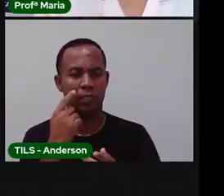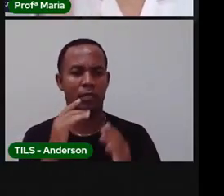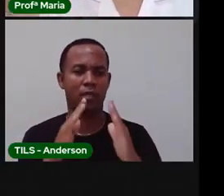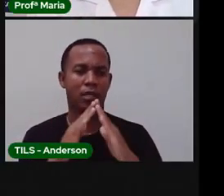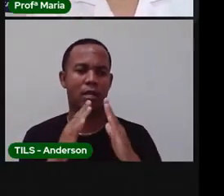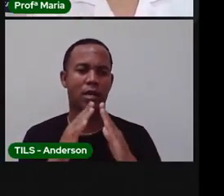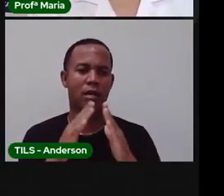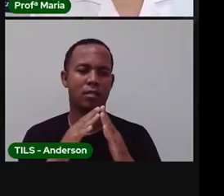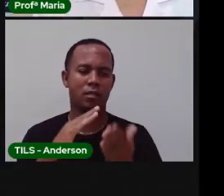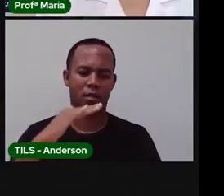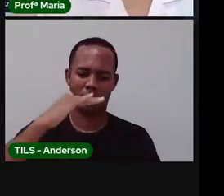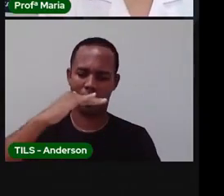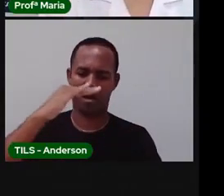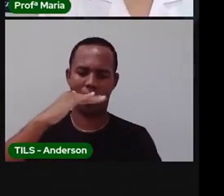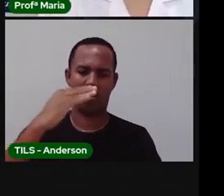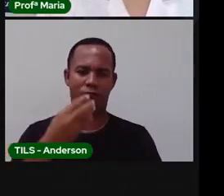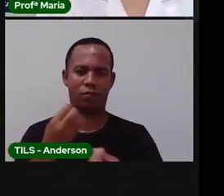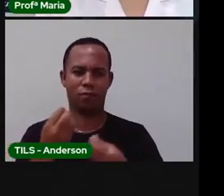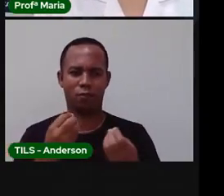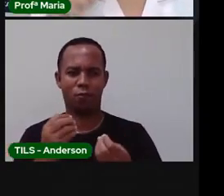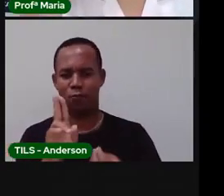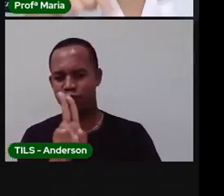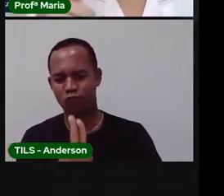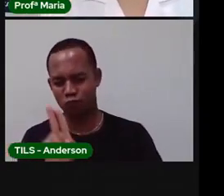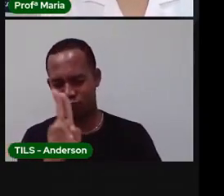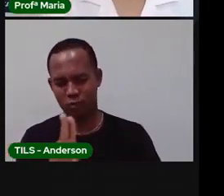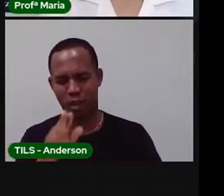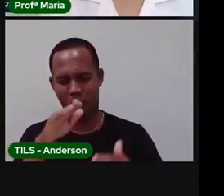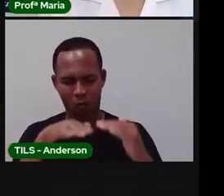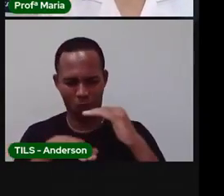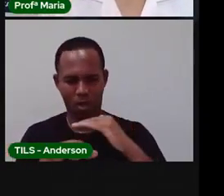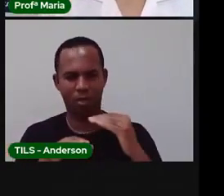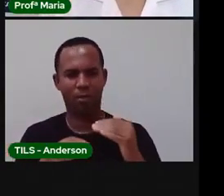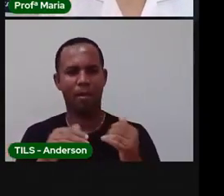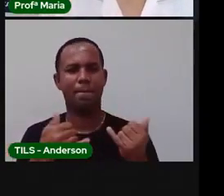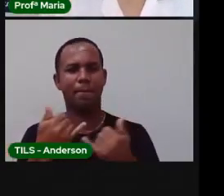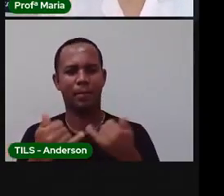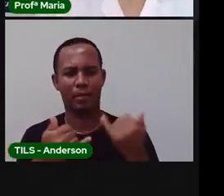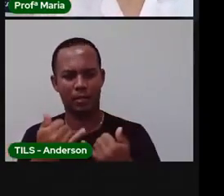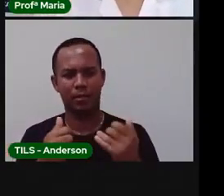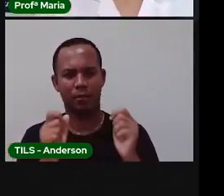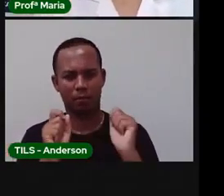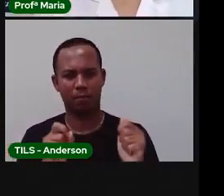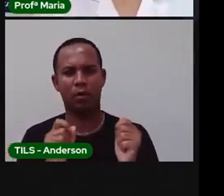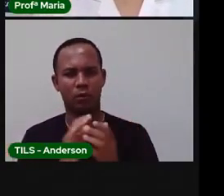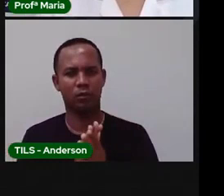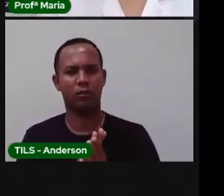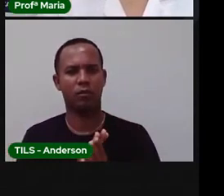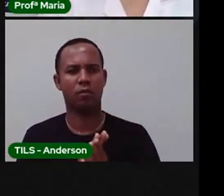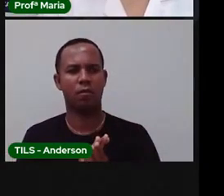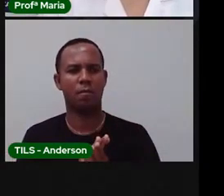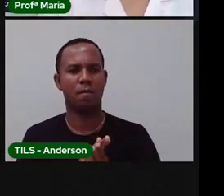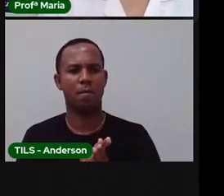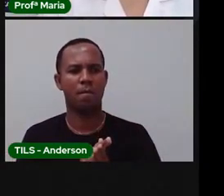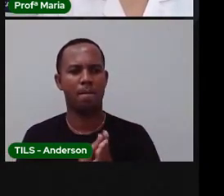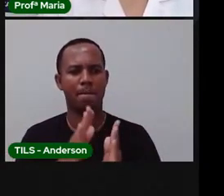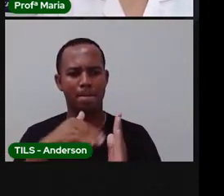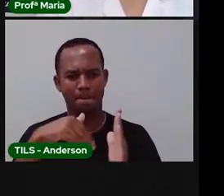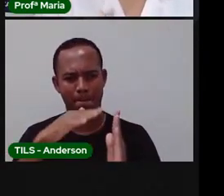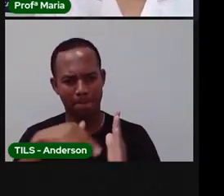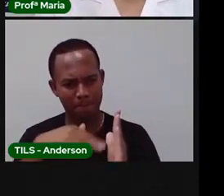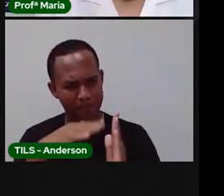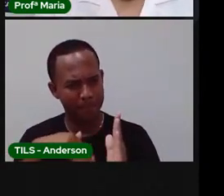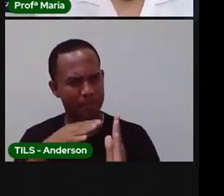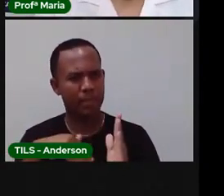refrigerante, sobrou aquela garrafa, guardou, pronto, dá para fazer um brinquedo. Pinta, se tiver como